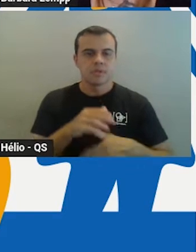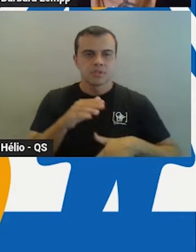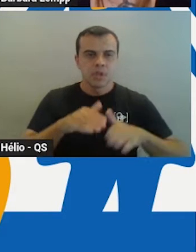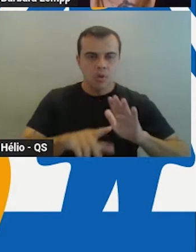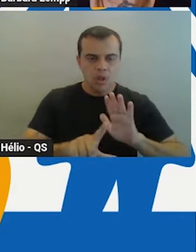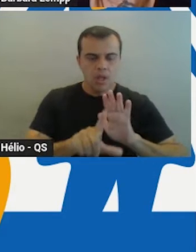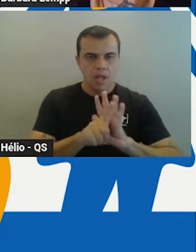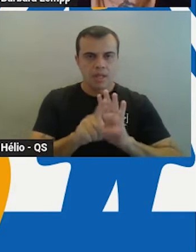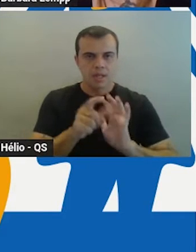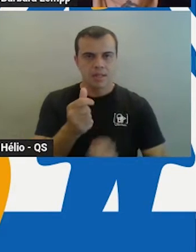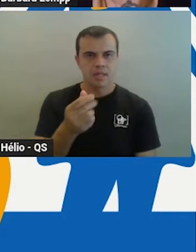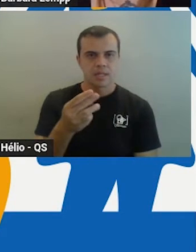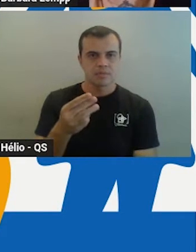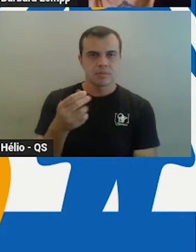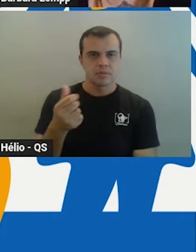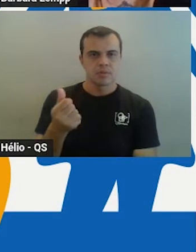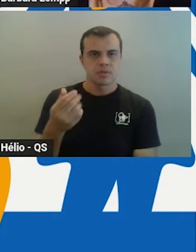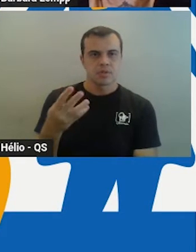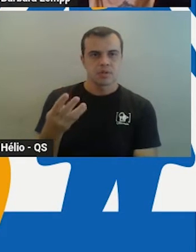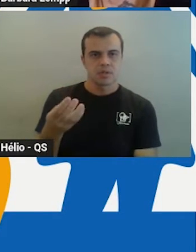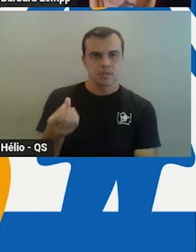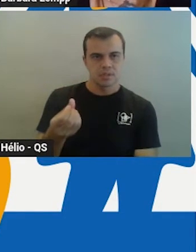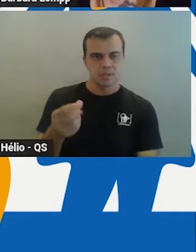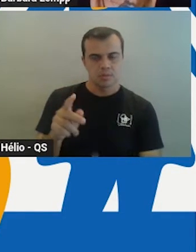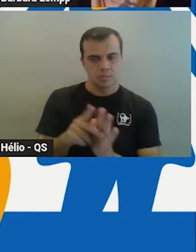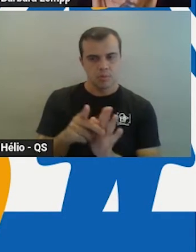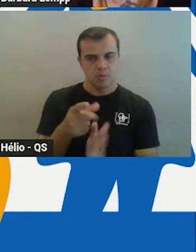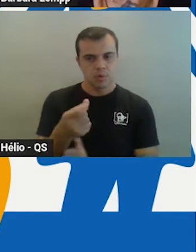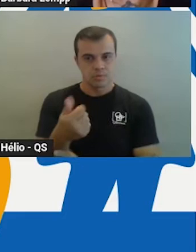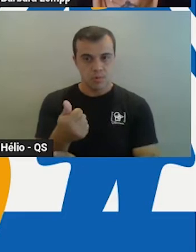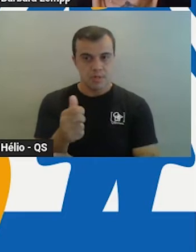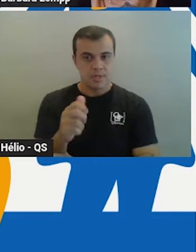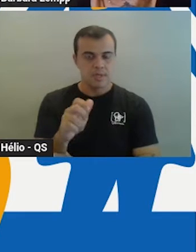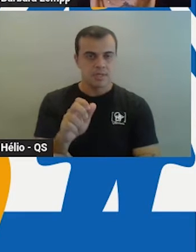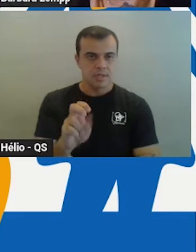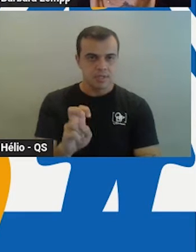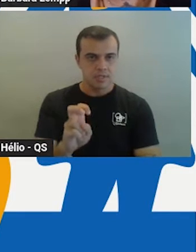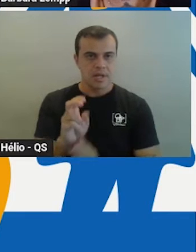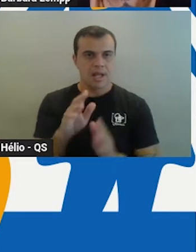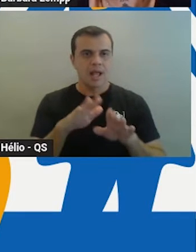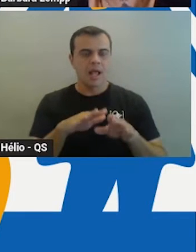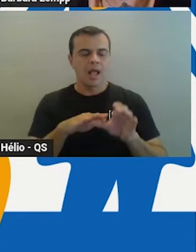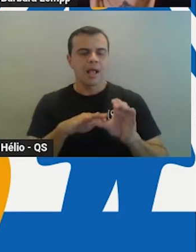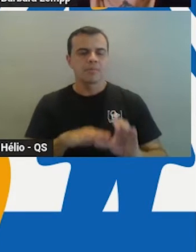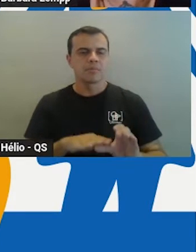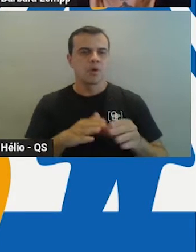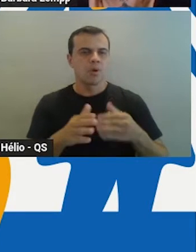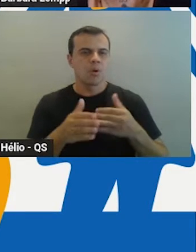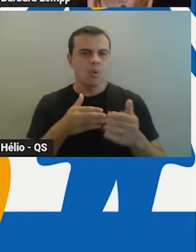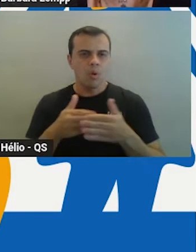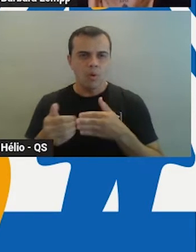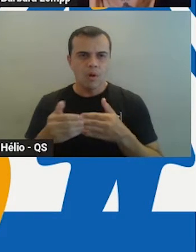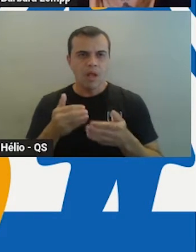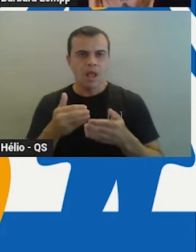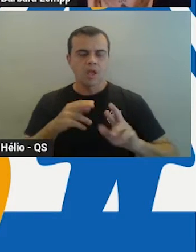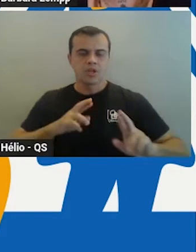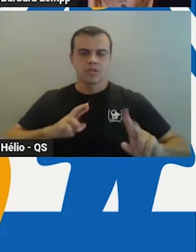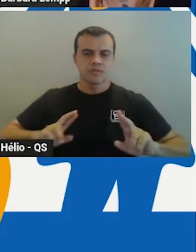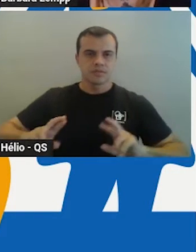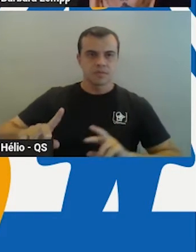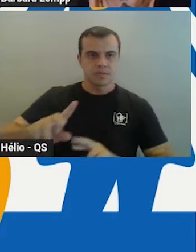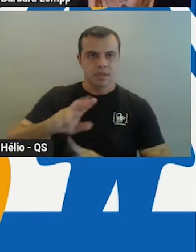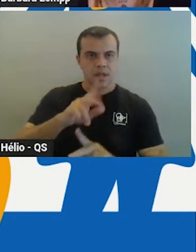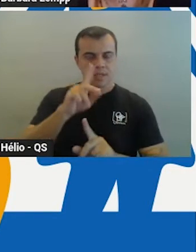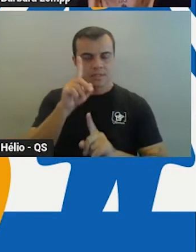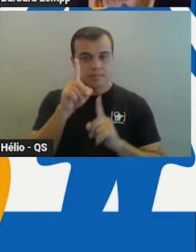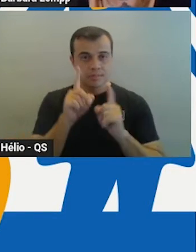Lei 13.146 de 2015, o capacitismo é toda forma de distinção, restrição